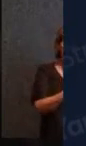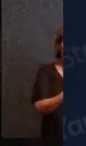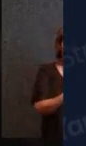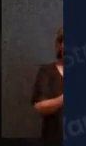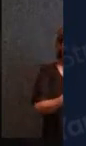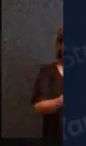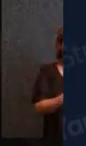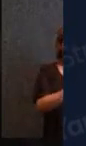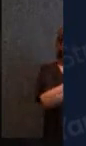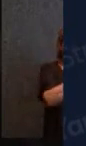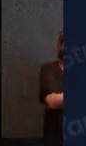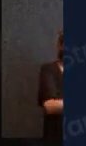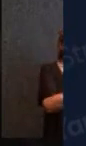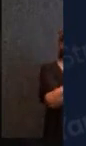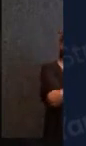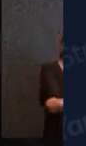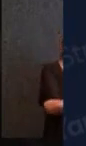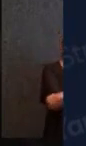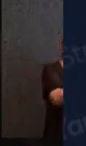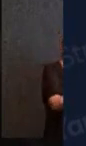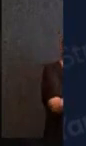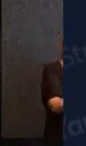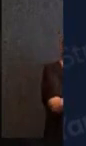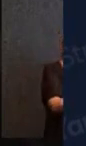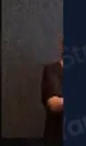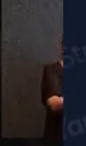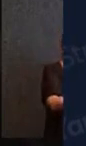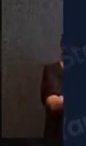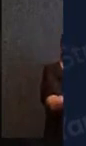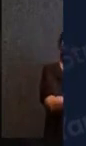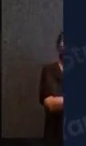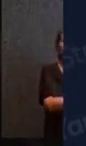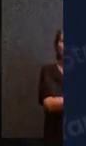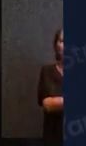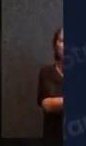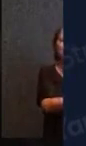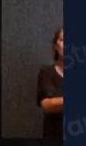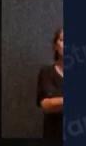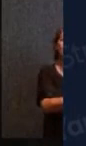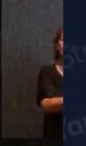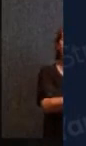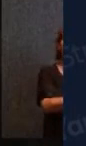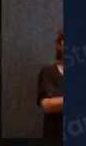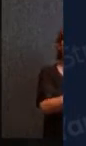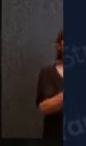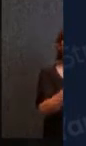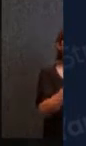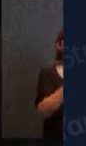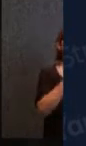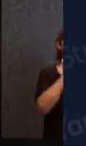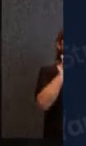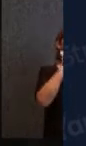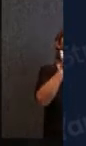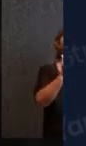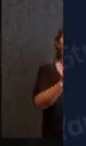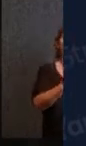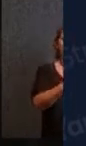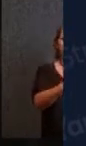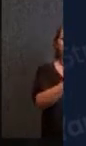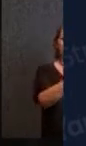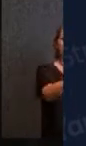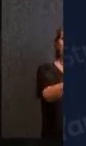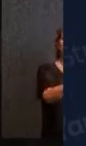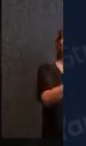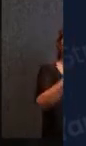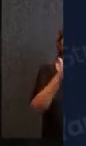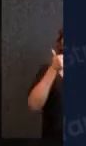do acompanhamento, você, sem dúvida nenhuma, estará dando passos importantíssimos para o